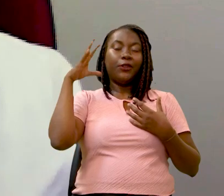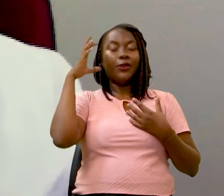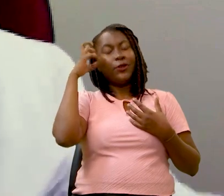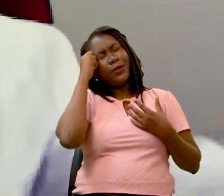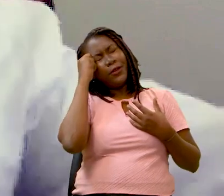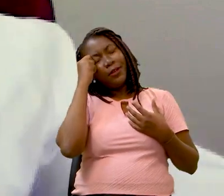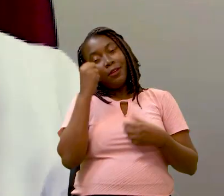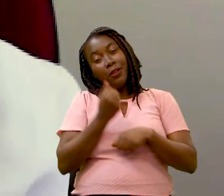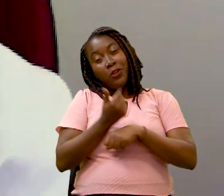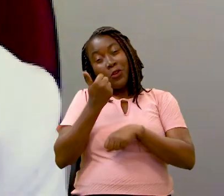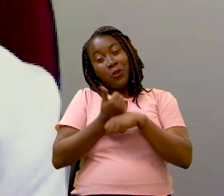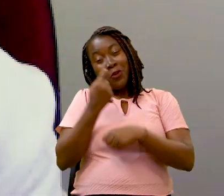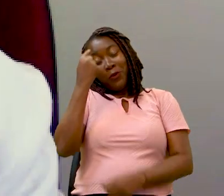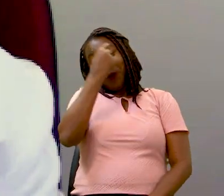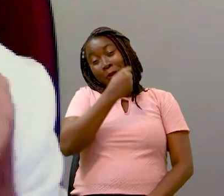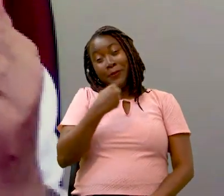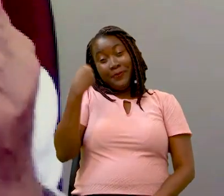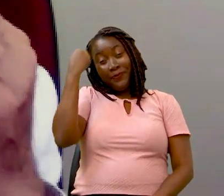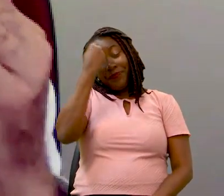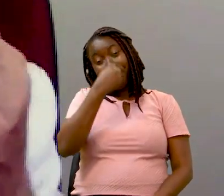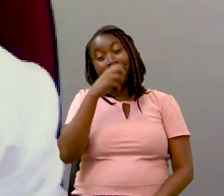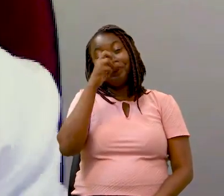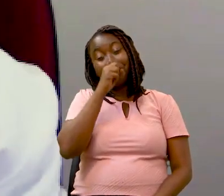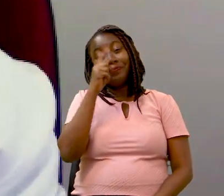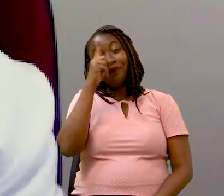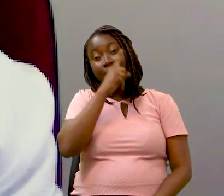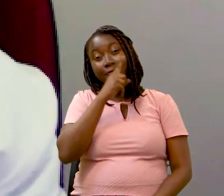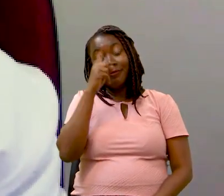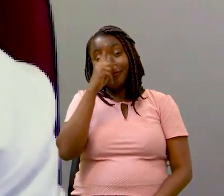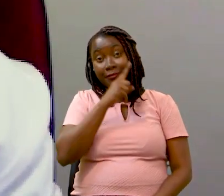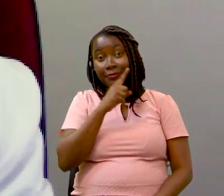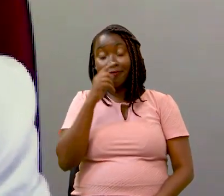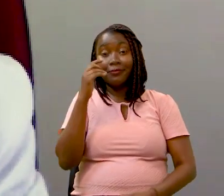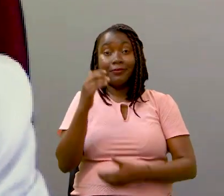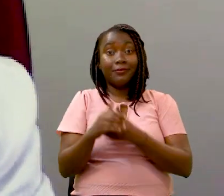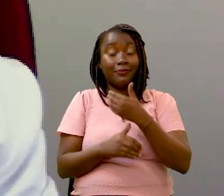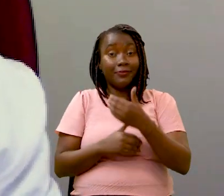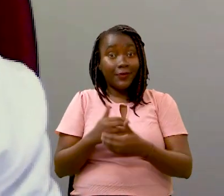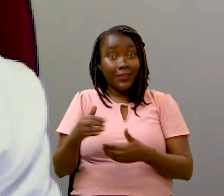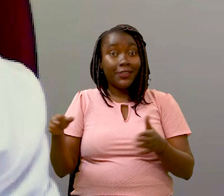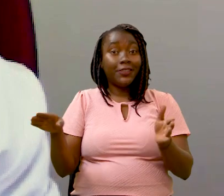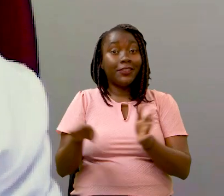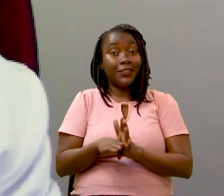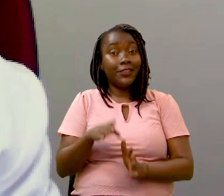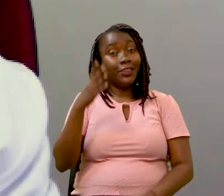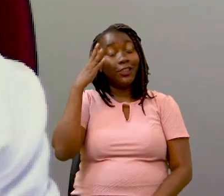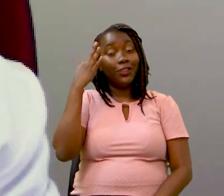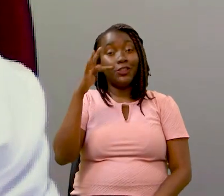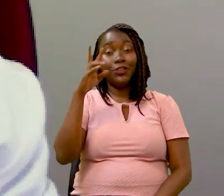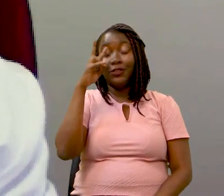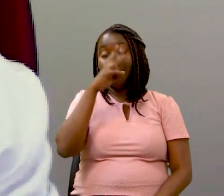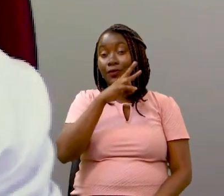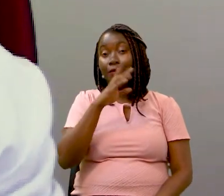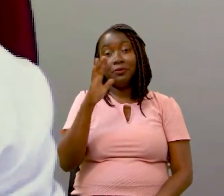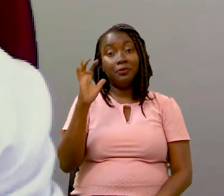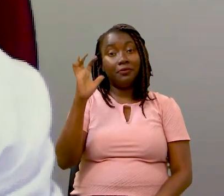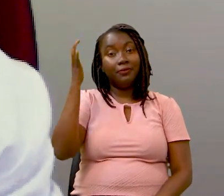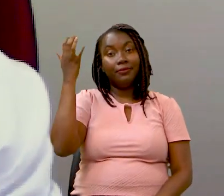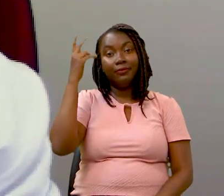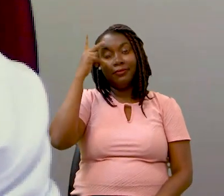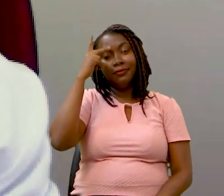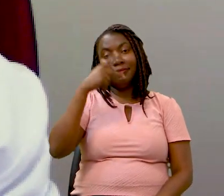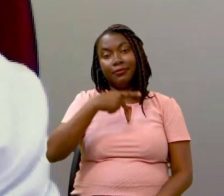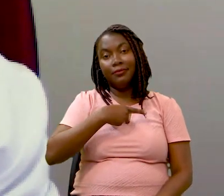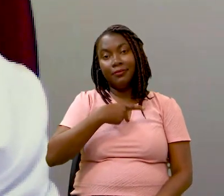e dorme 12 horas, estraga o domingo porque vem uma dor forte aí. Mas é